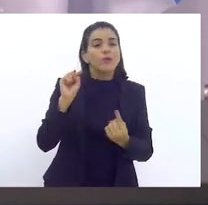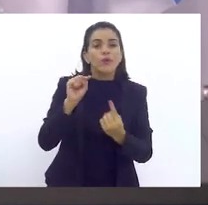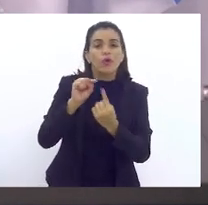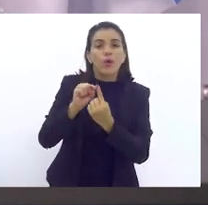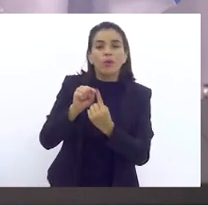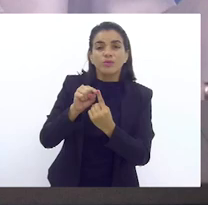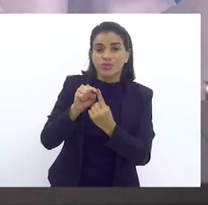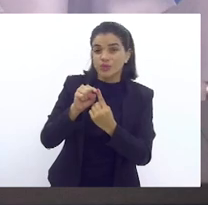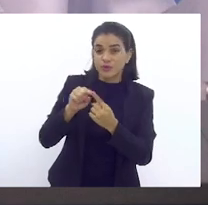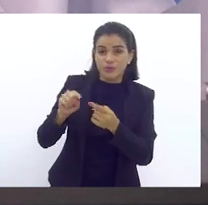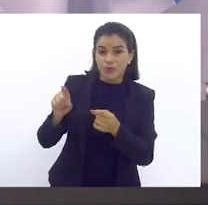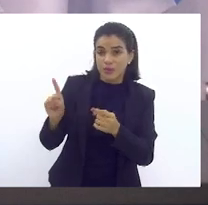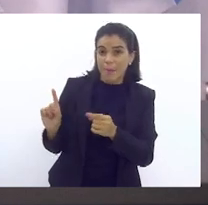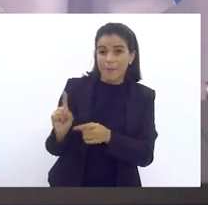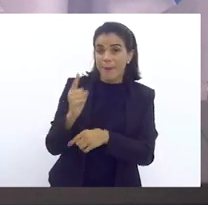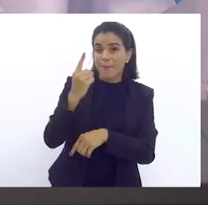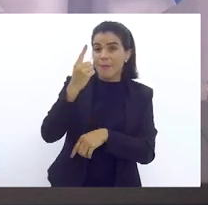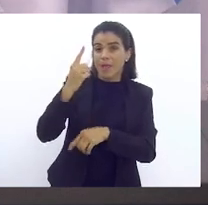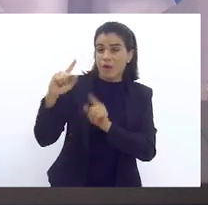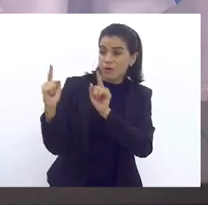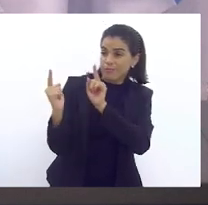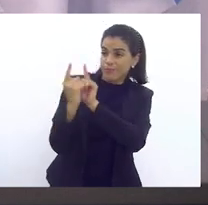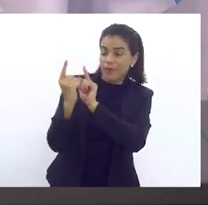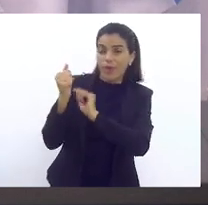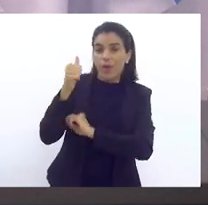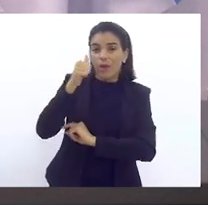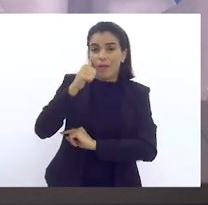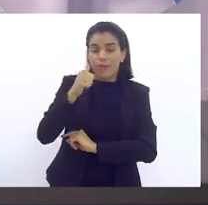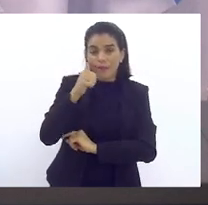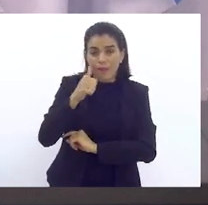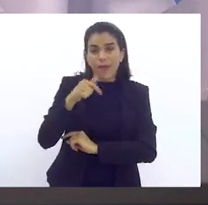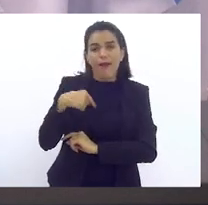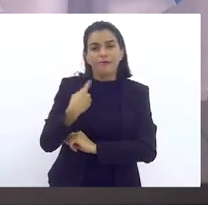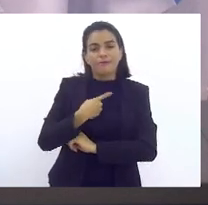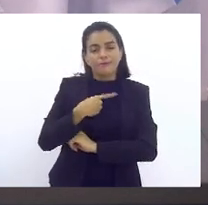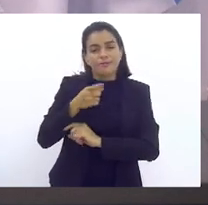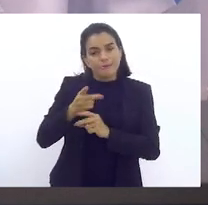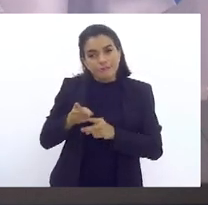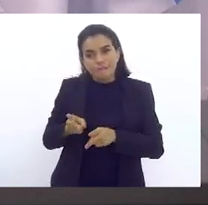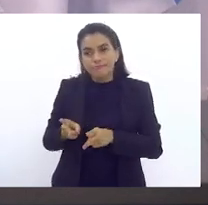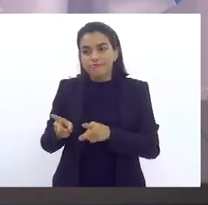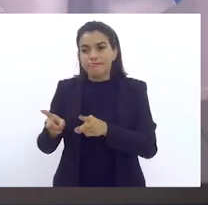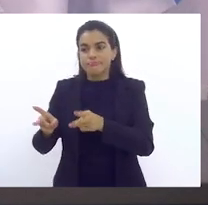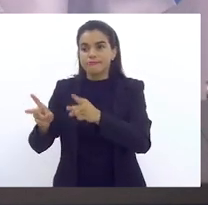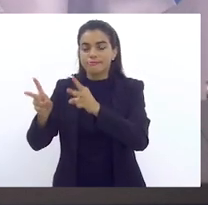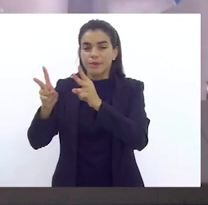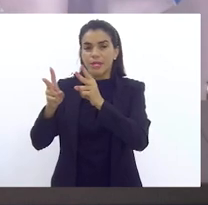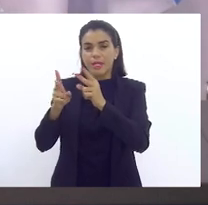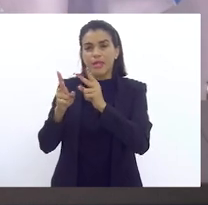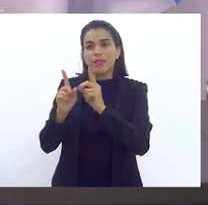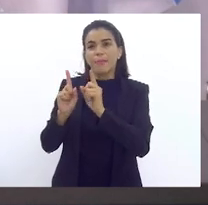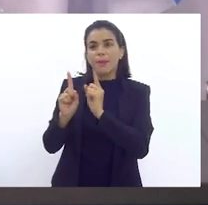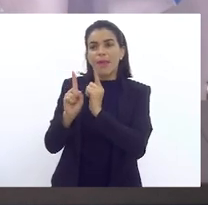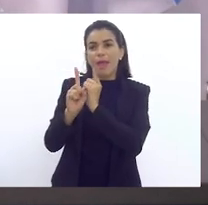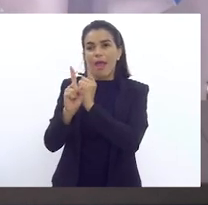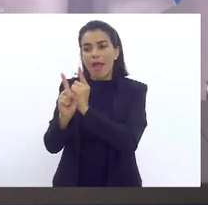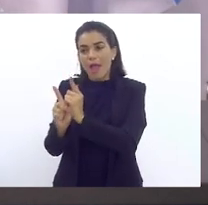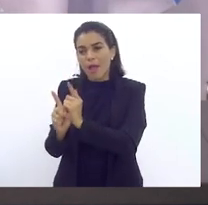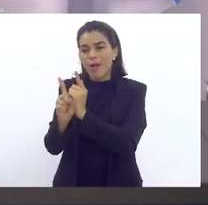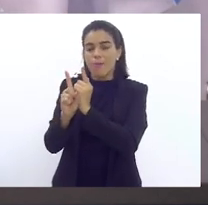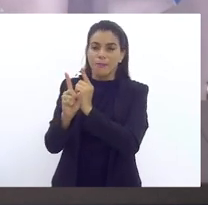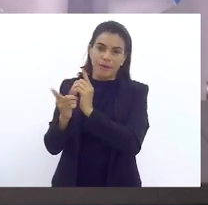no primeiro acolhimento ter aí a possibilidade da gente continuar e acompanhar eh esse